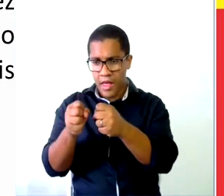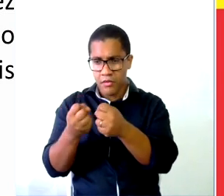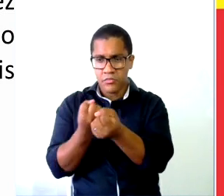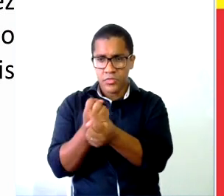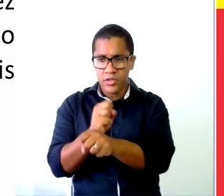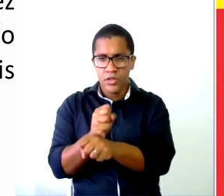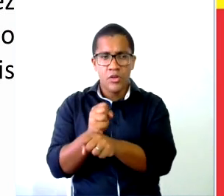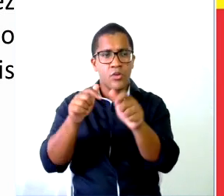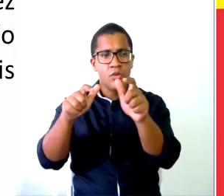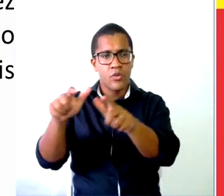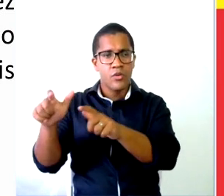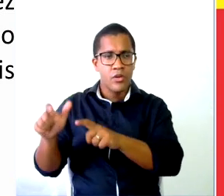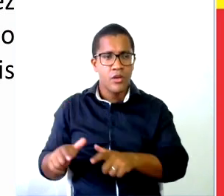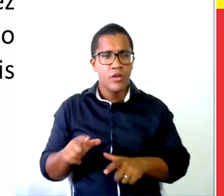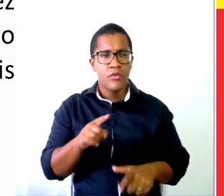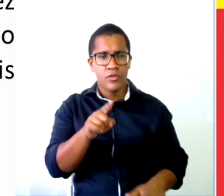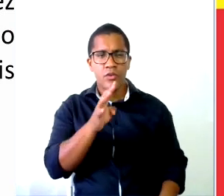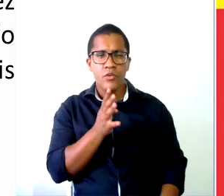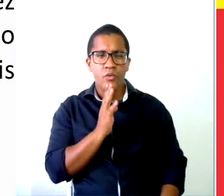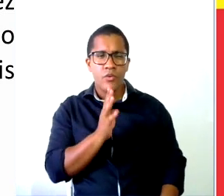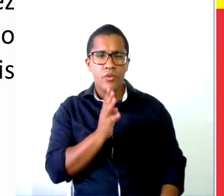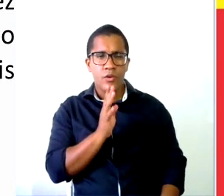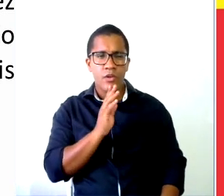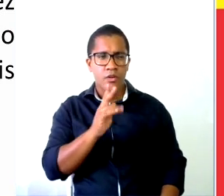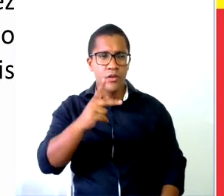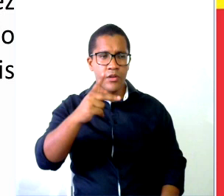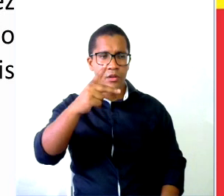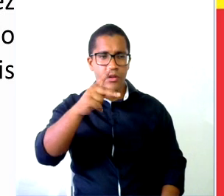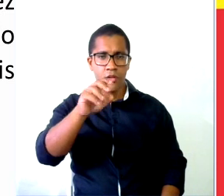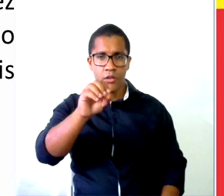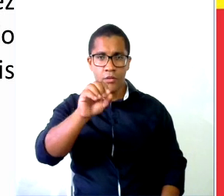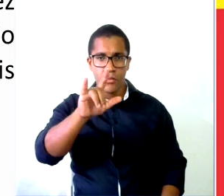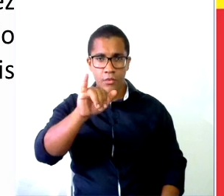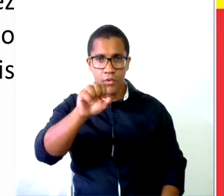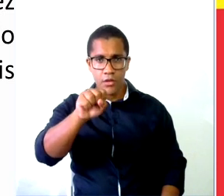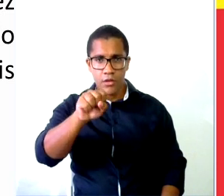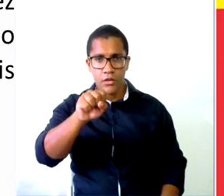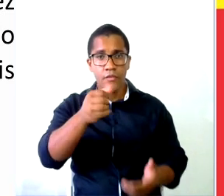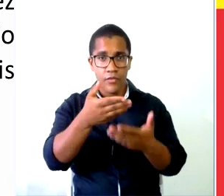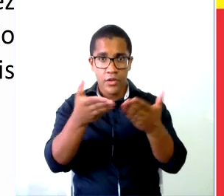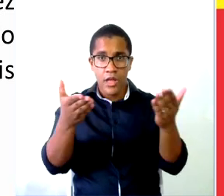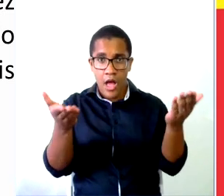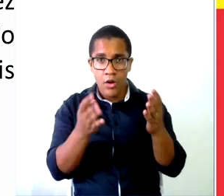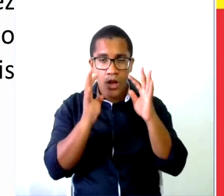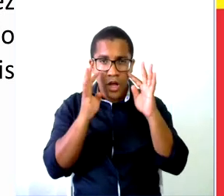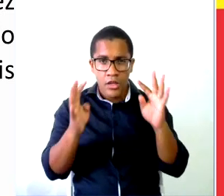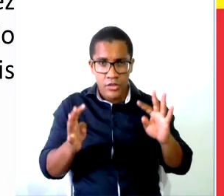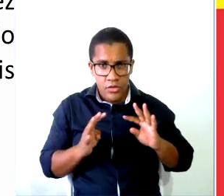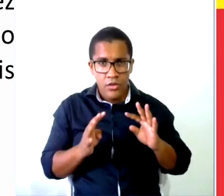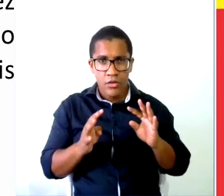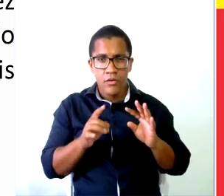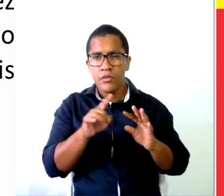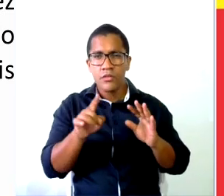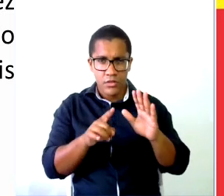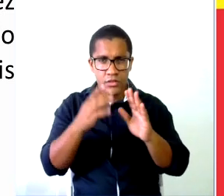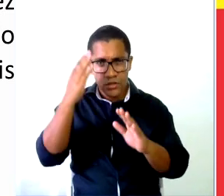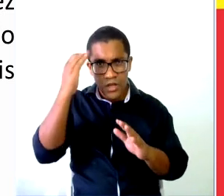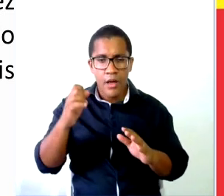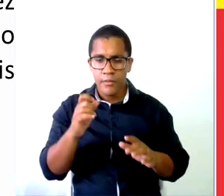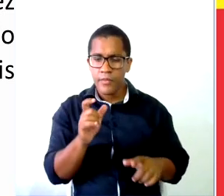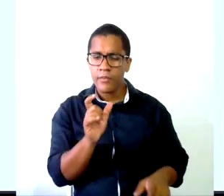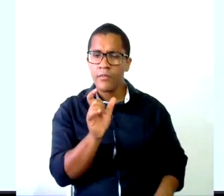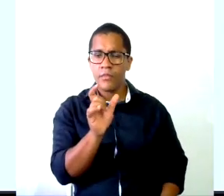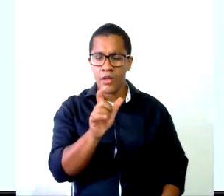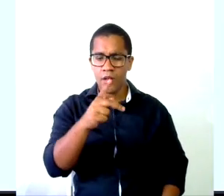Que é polis? Me responda você que está em casa agora assistindo o Educa PE. Me responda o que é